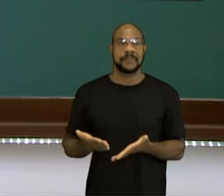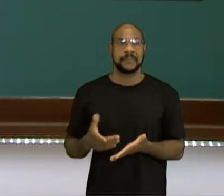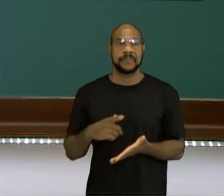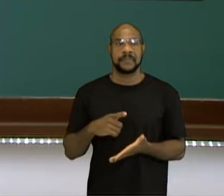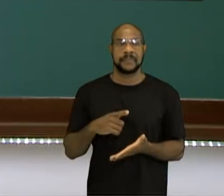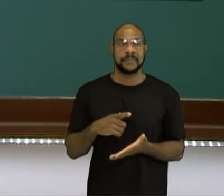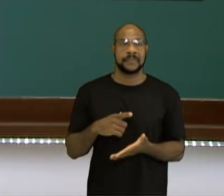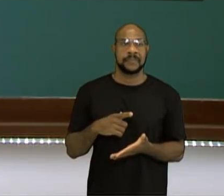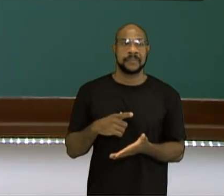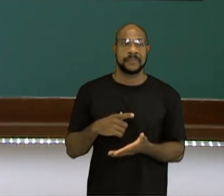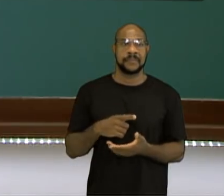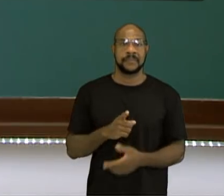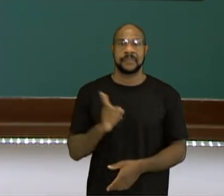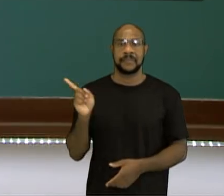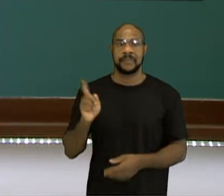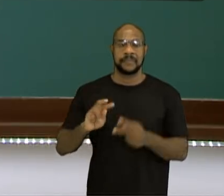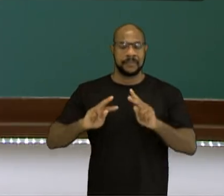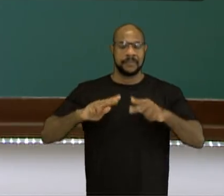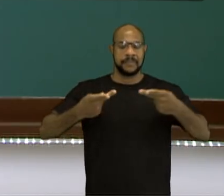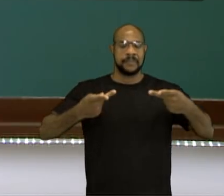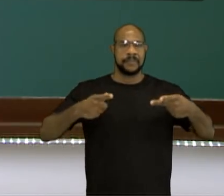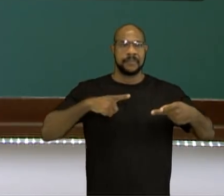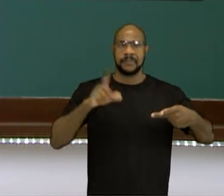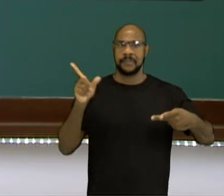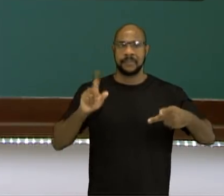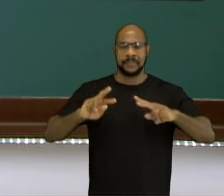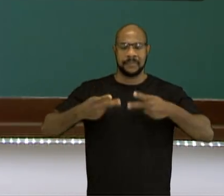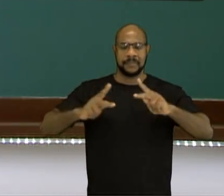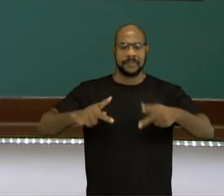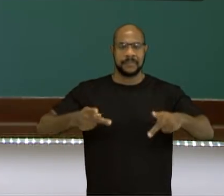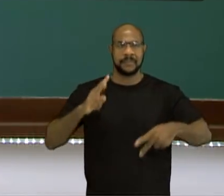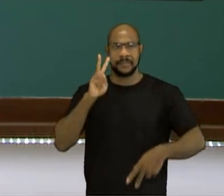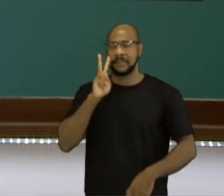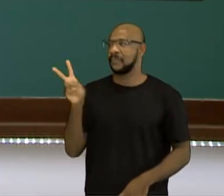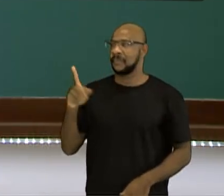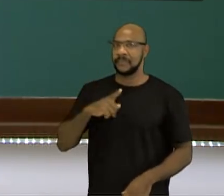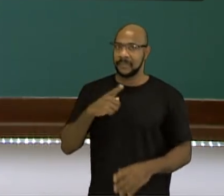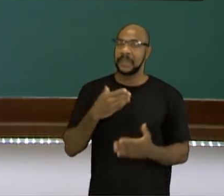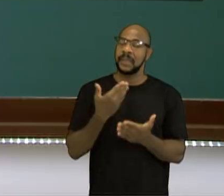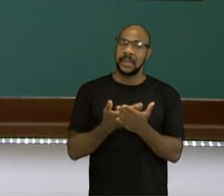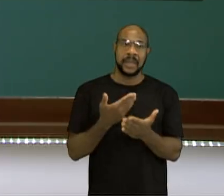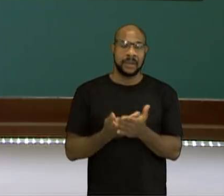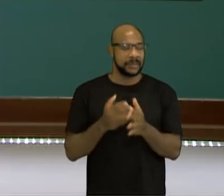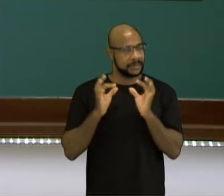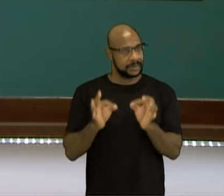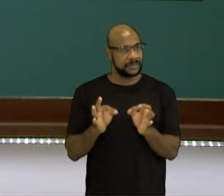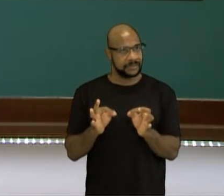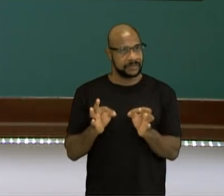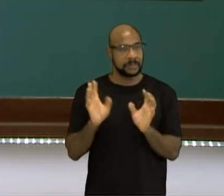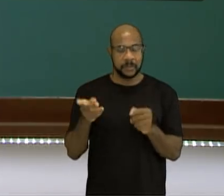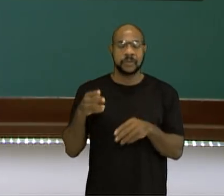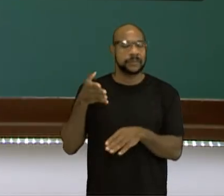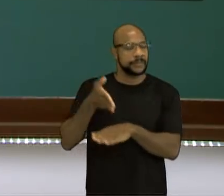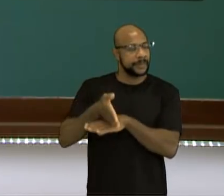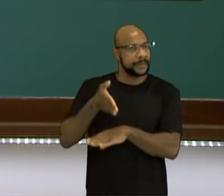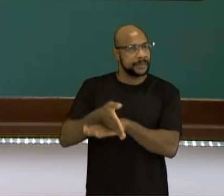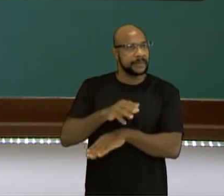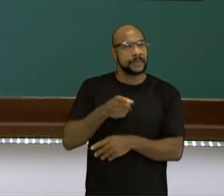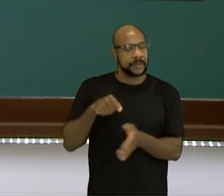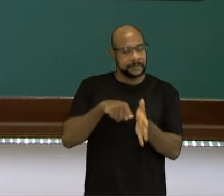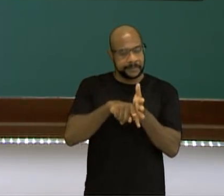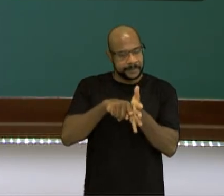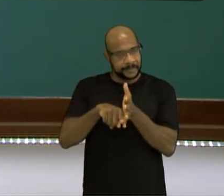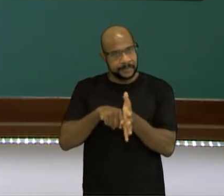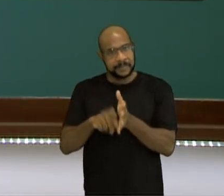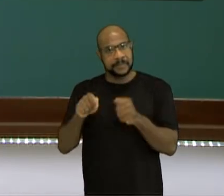têm todas as palavrinhas que a gente viu, vocês têm as aulas certinho. Então, são sites que você pode consultar se